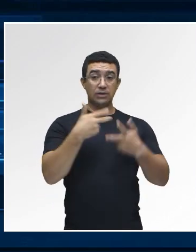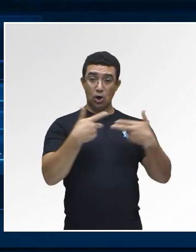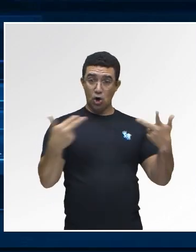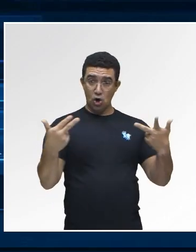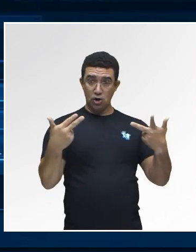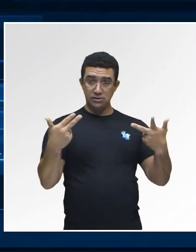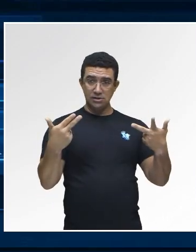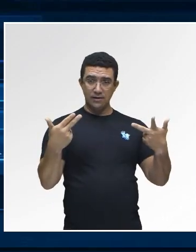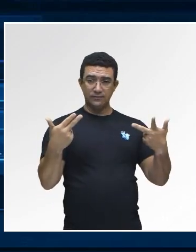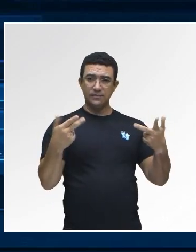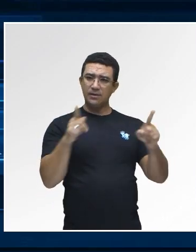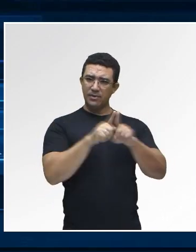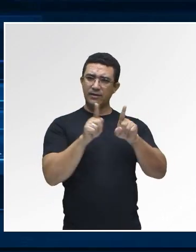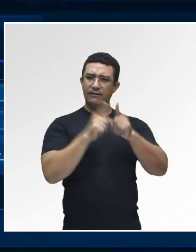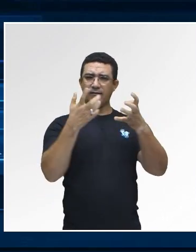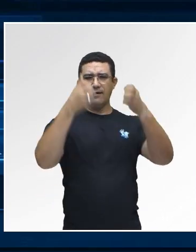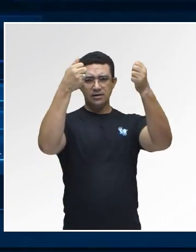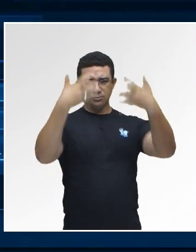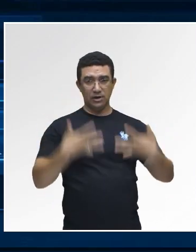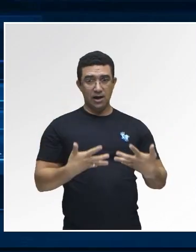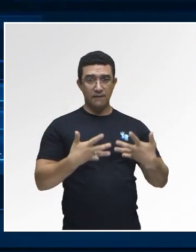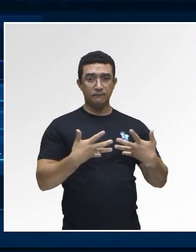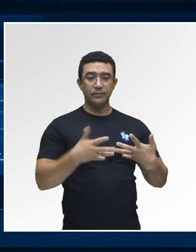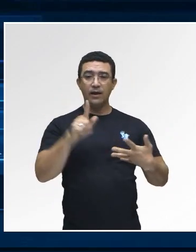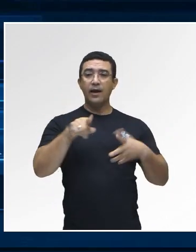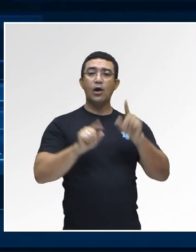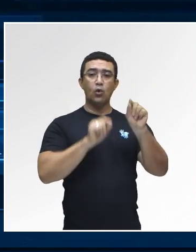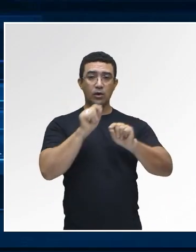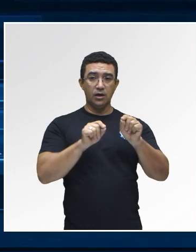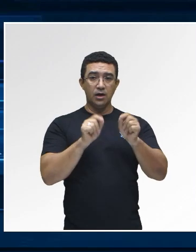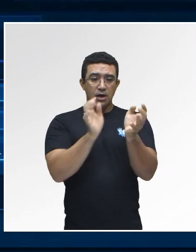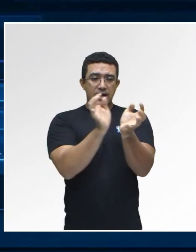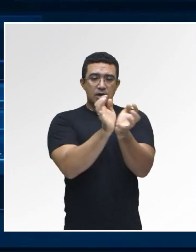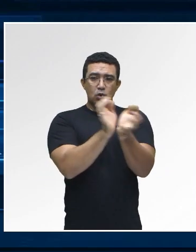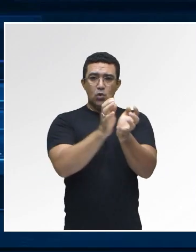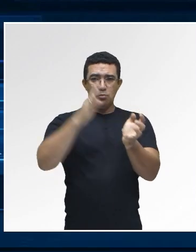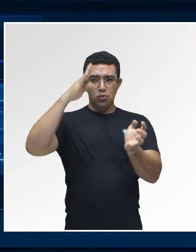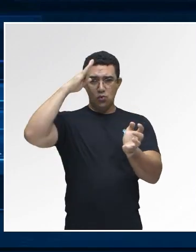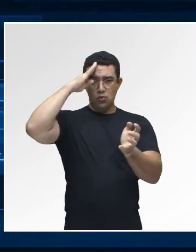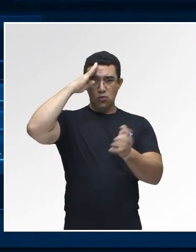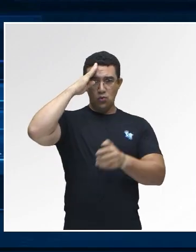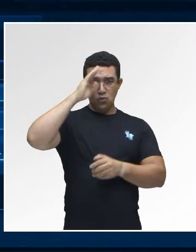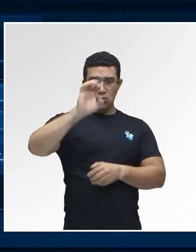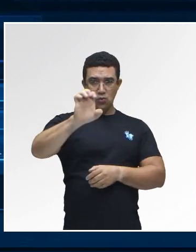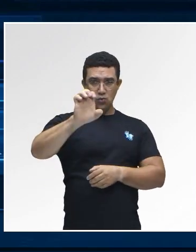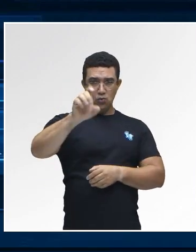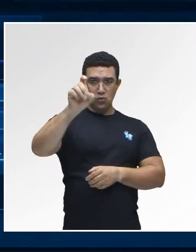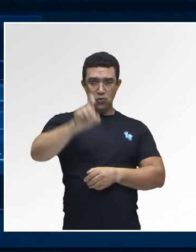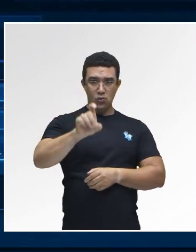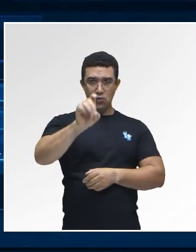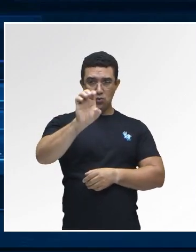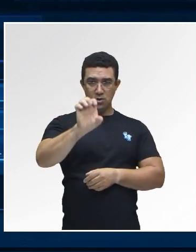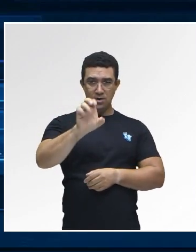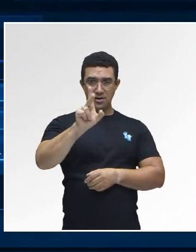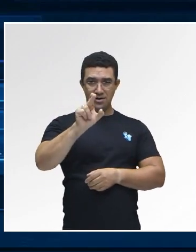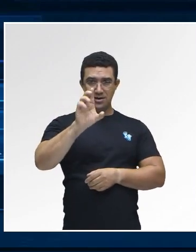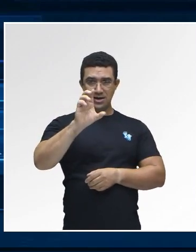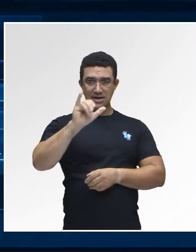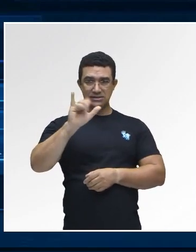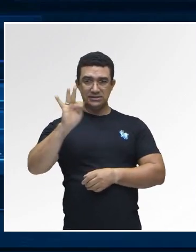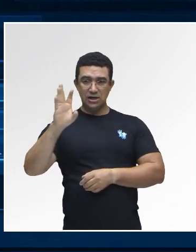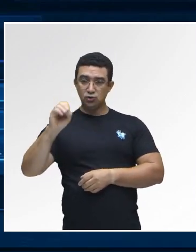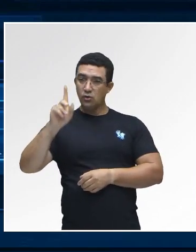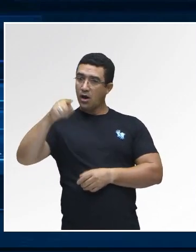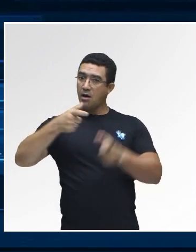primeiro ponto aí, membros do próprio exército, é que o exército tornou-se, em alguns momentos, maior que o próprio